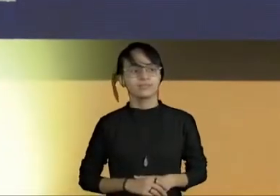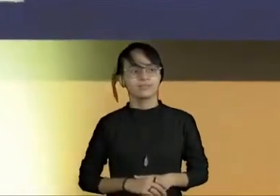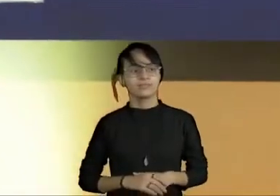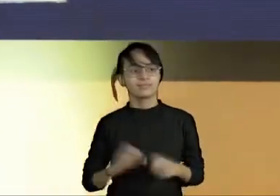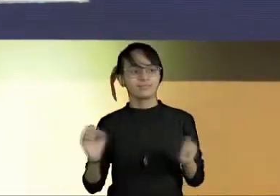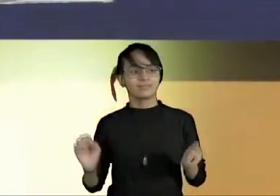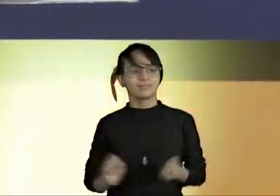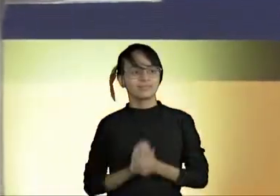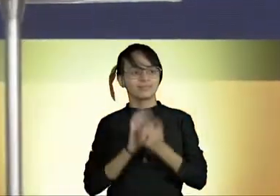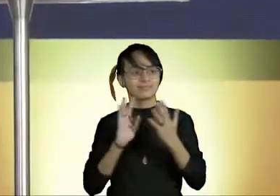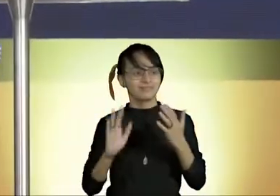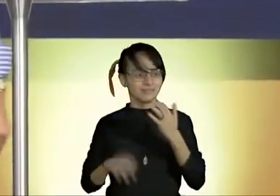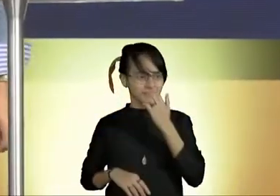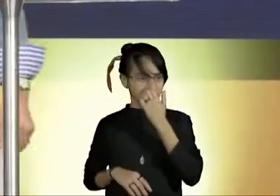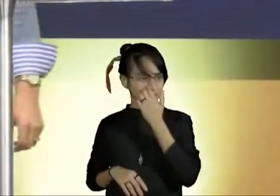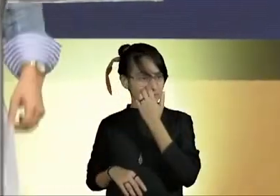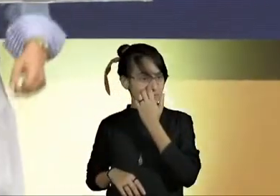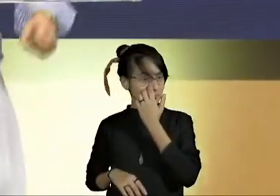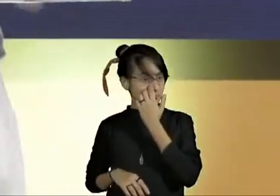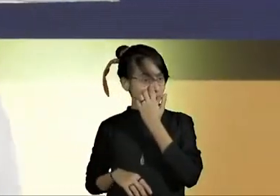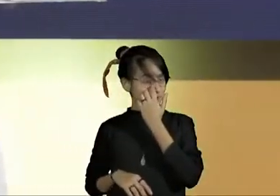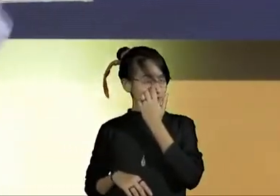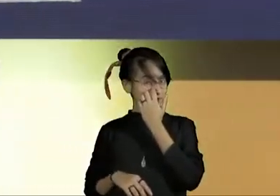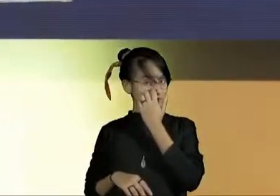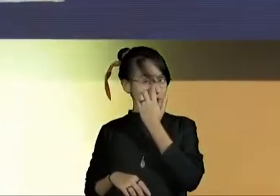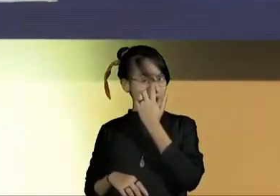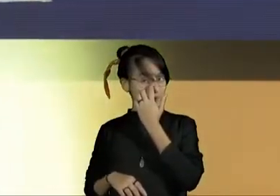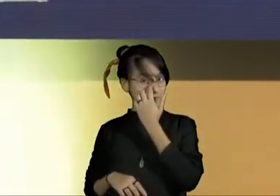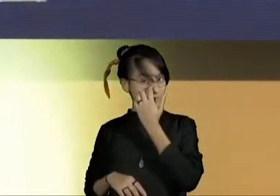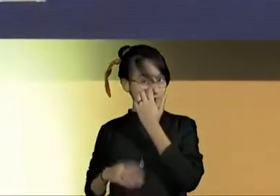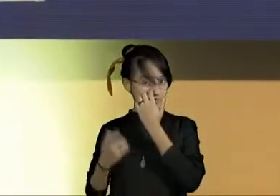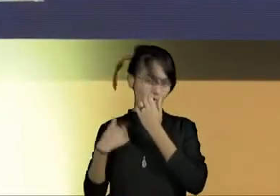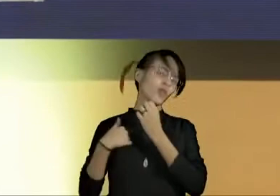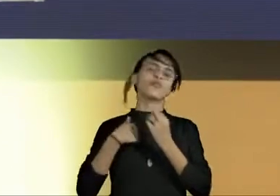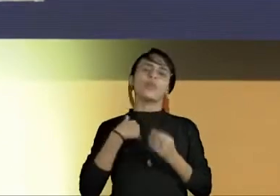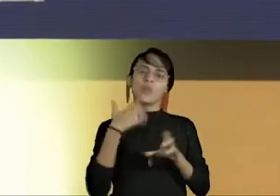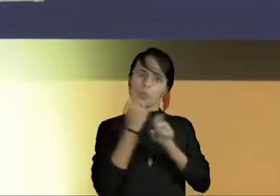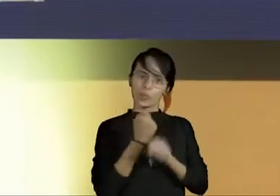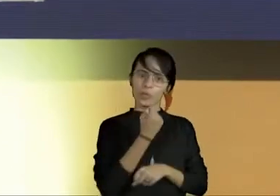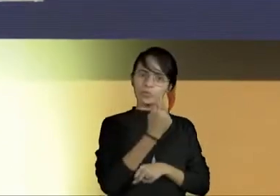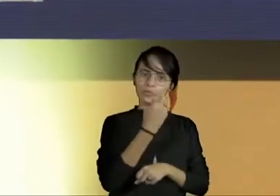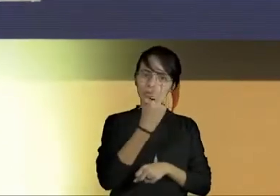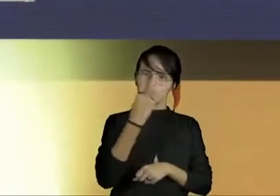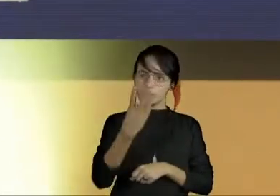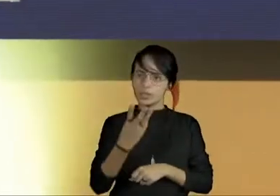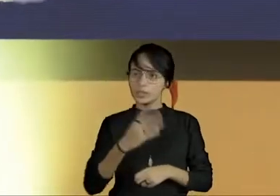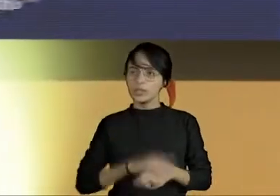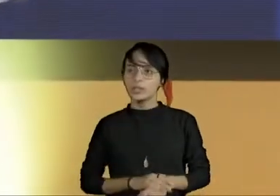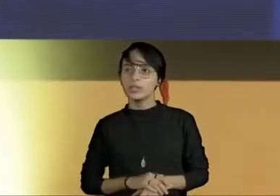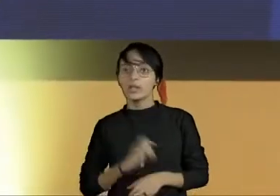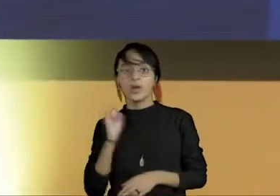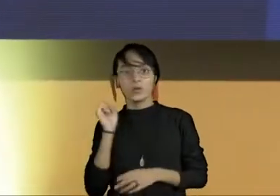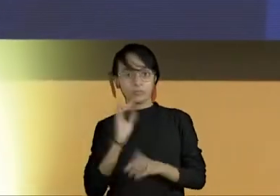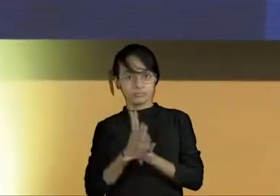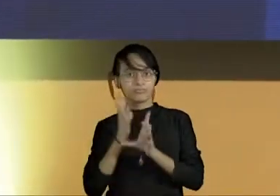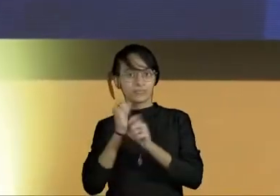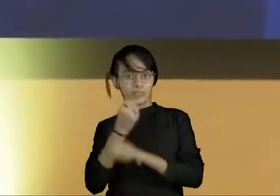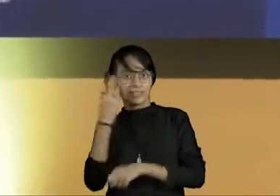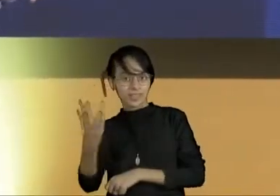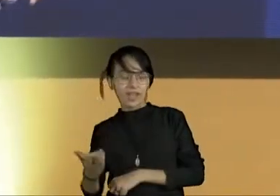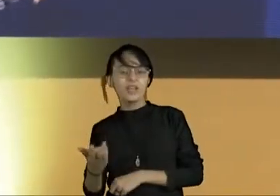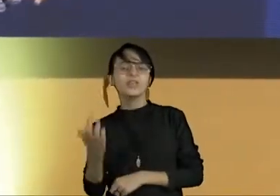glória. Eu vou contar de 1 a 3, e quando eu disser 3, você vai liberar uma palavra que determina o